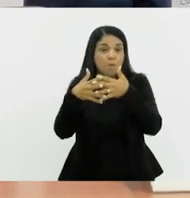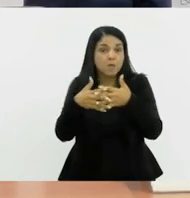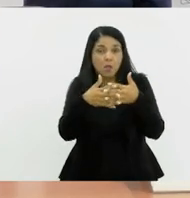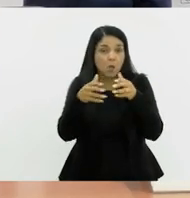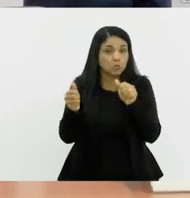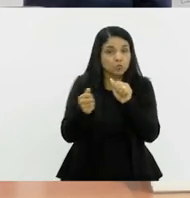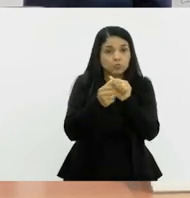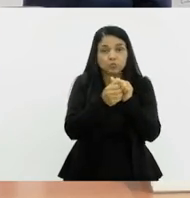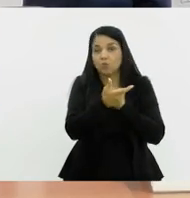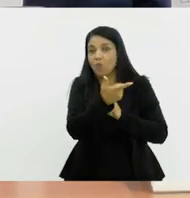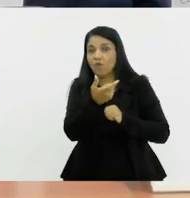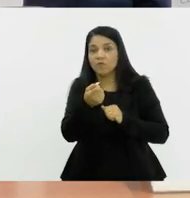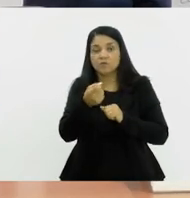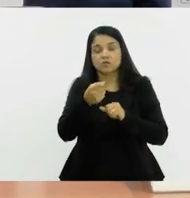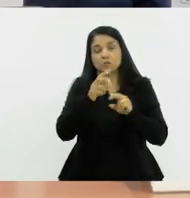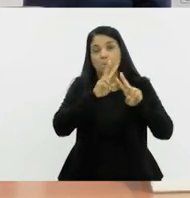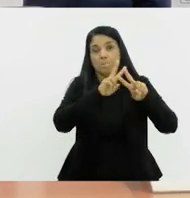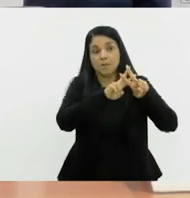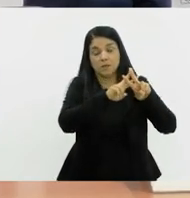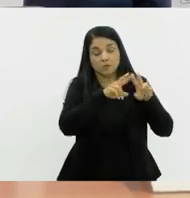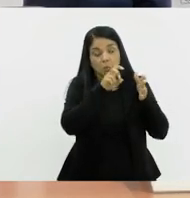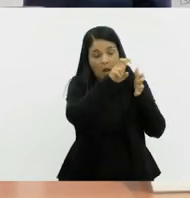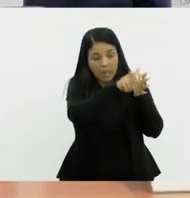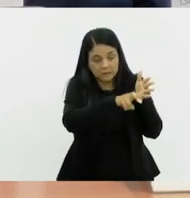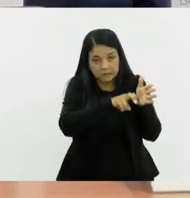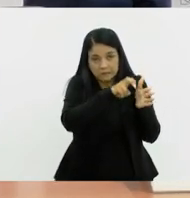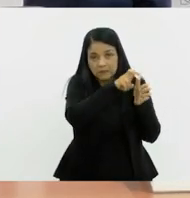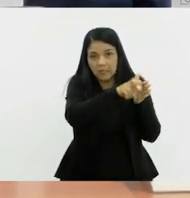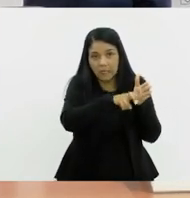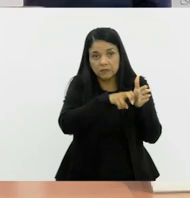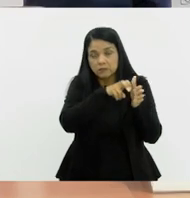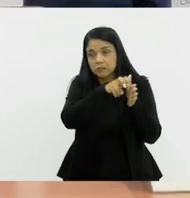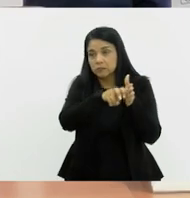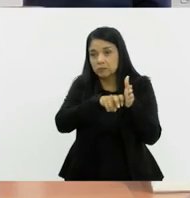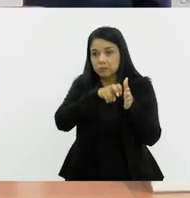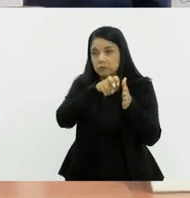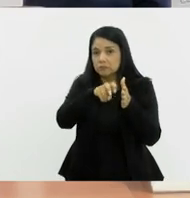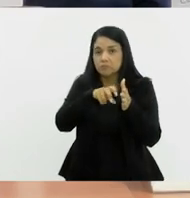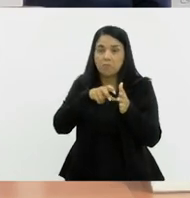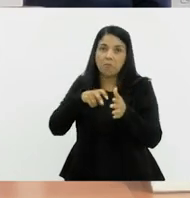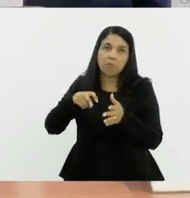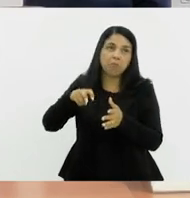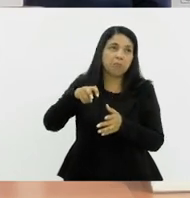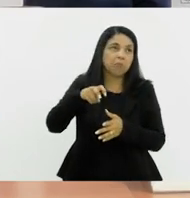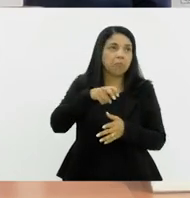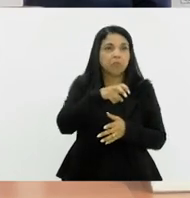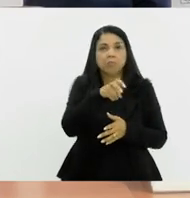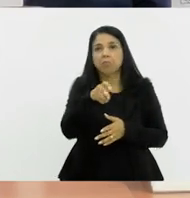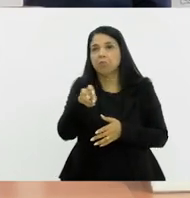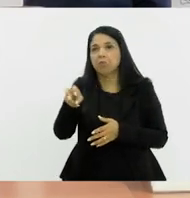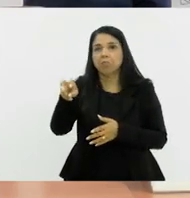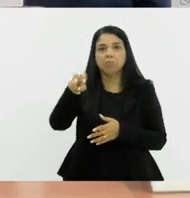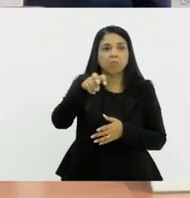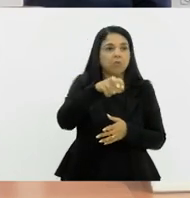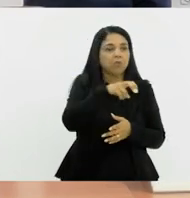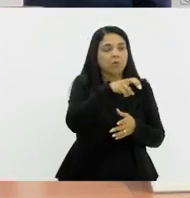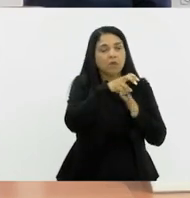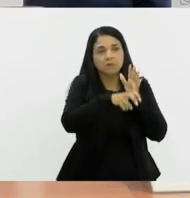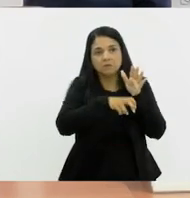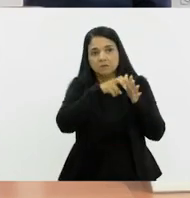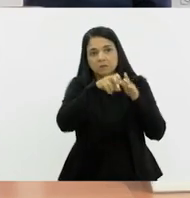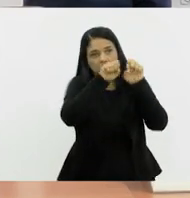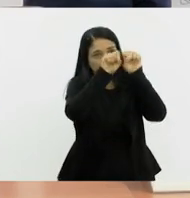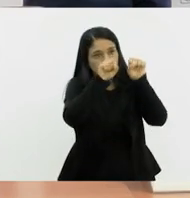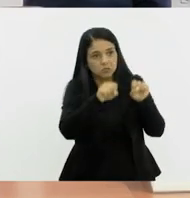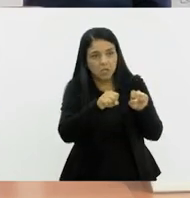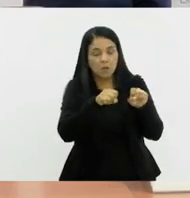presos, e ele, cadeirante, e passa o dia rodando, inclusive dentro e fora do sistema, e, alguma hora, ele é jogado ali. Sim. E